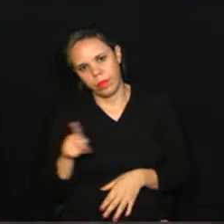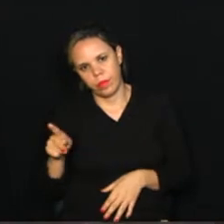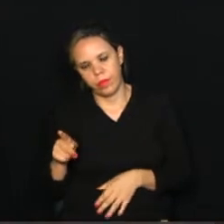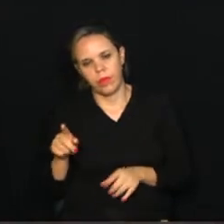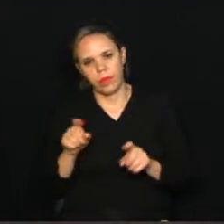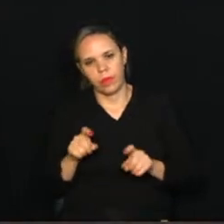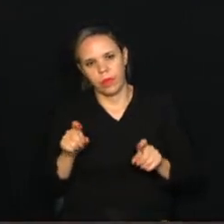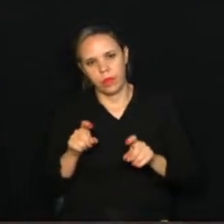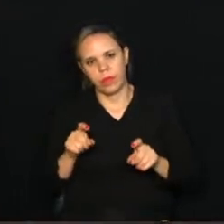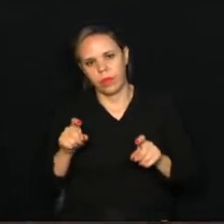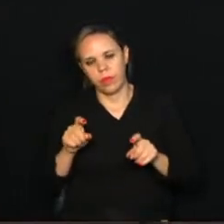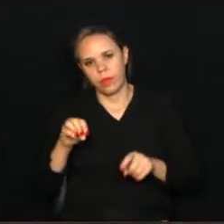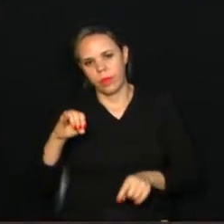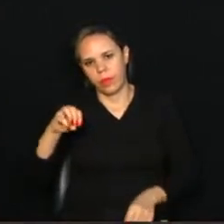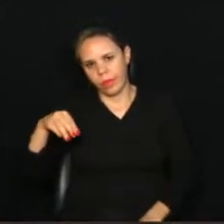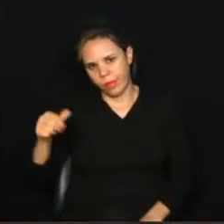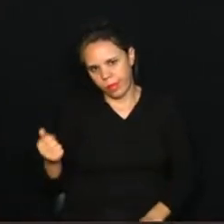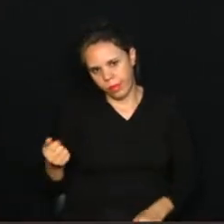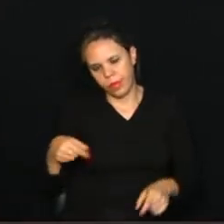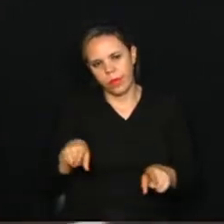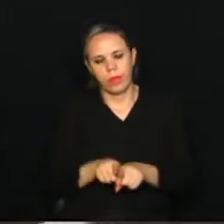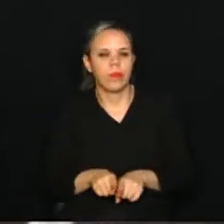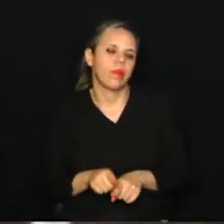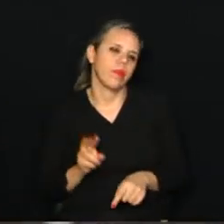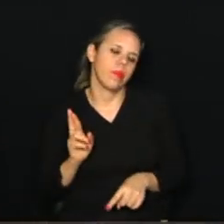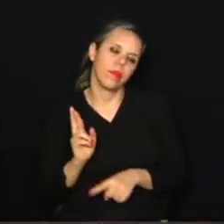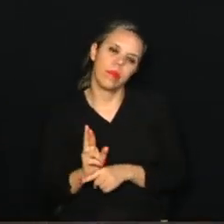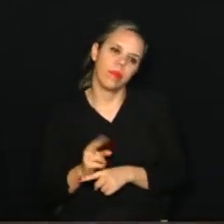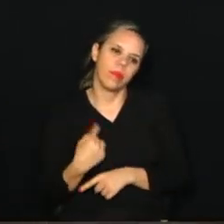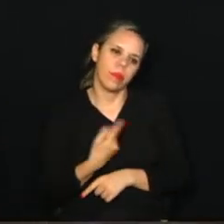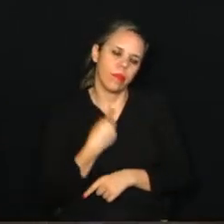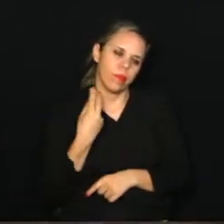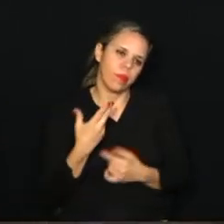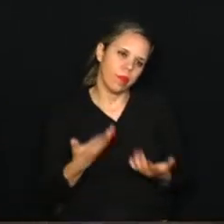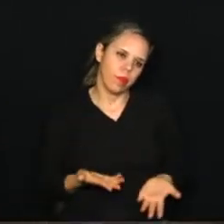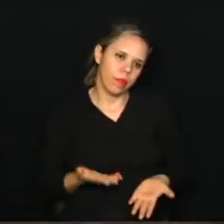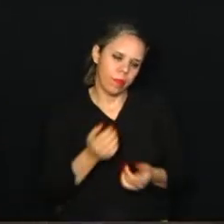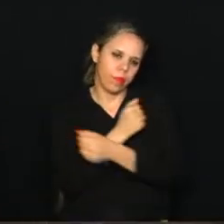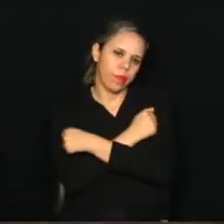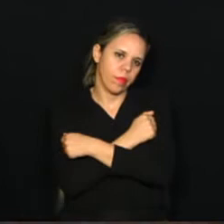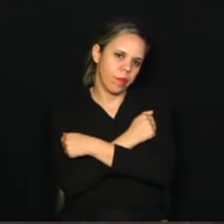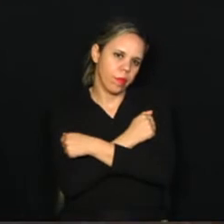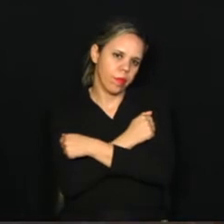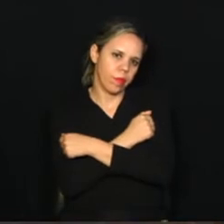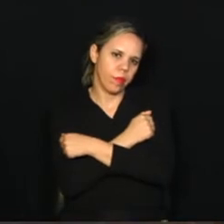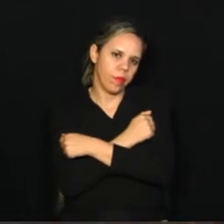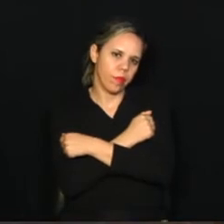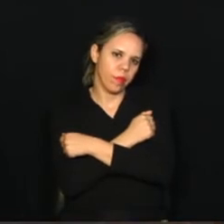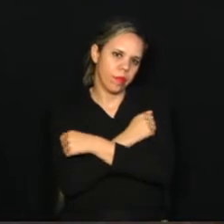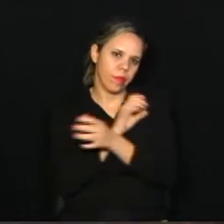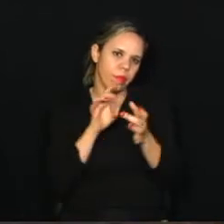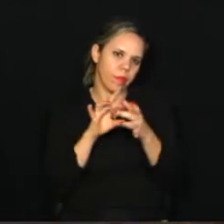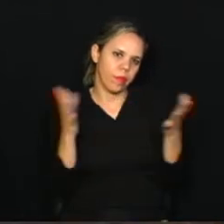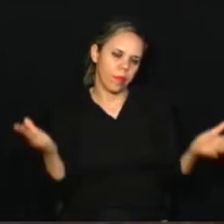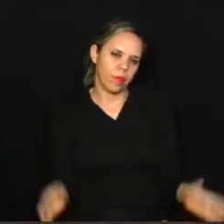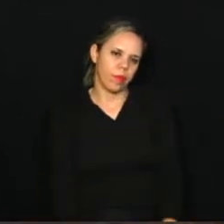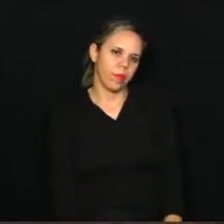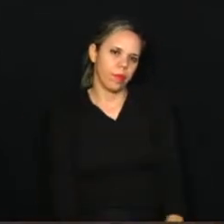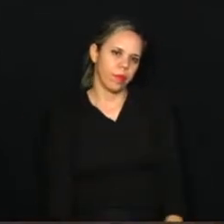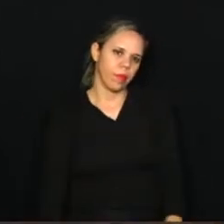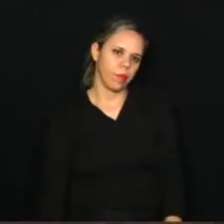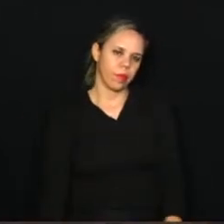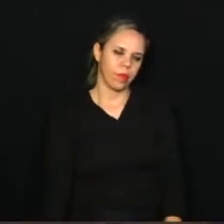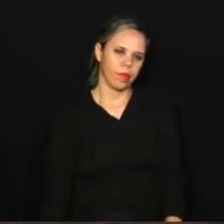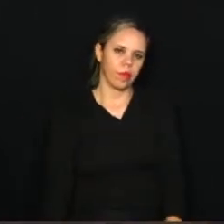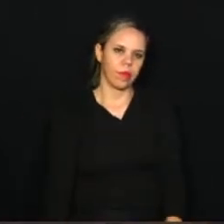informática da IMA, mas também representando nós vereadores. Um abraço a todos e estou à disposição, Gaspar. Um abraço,